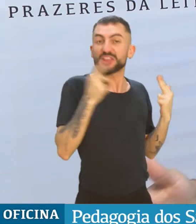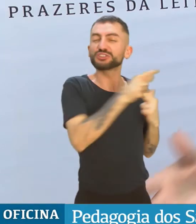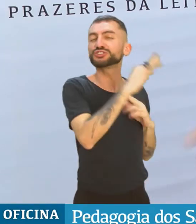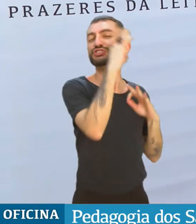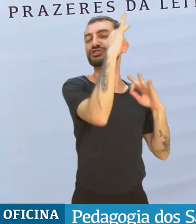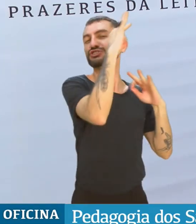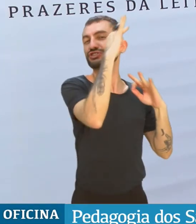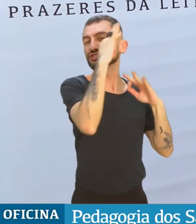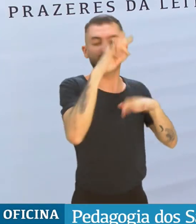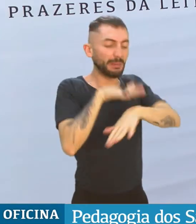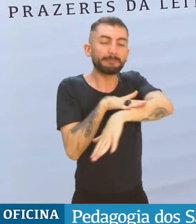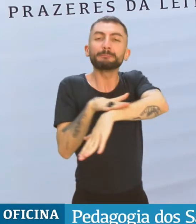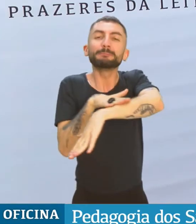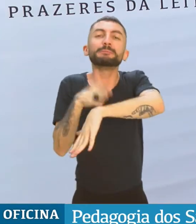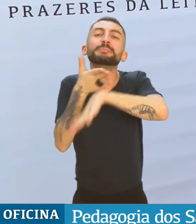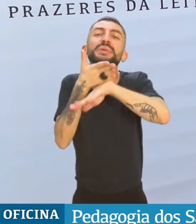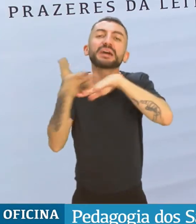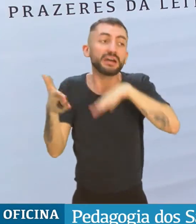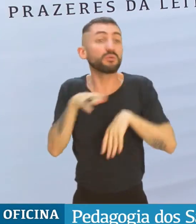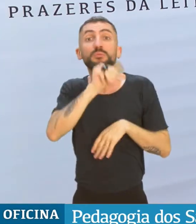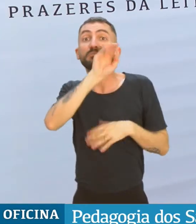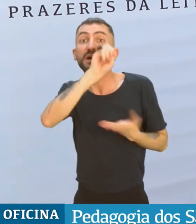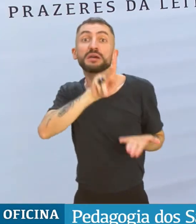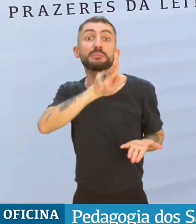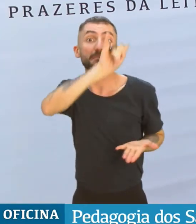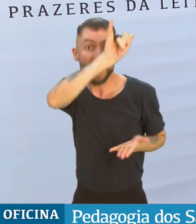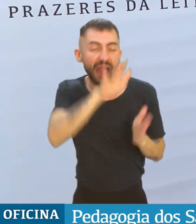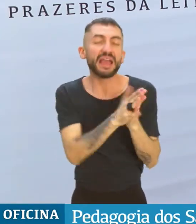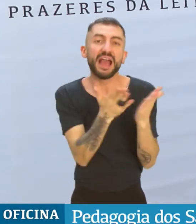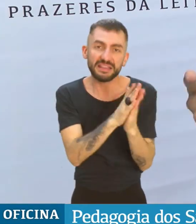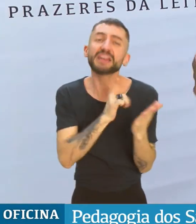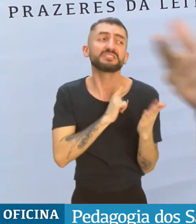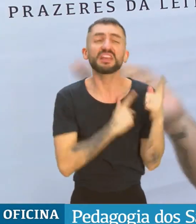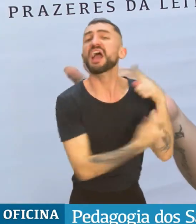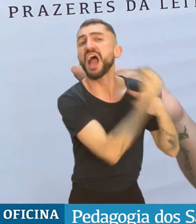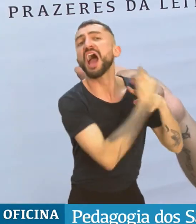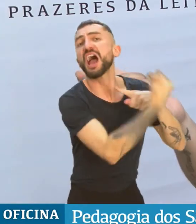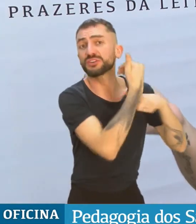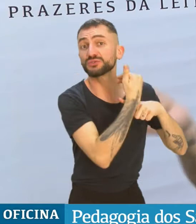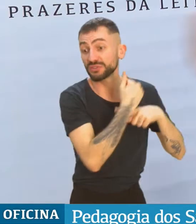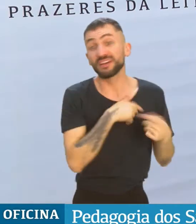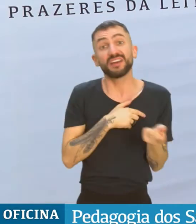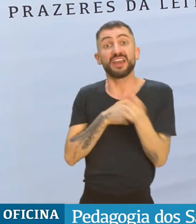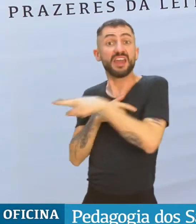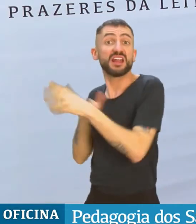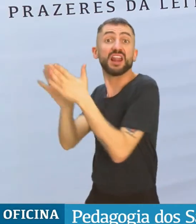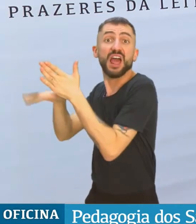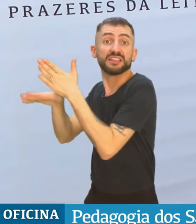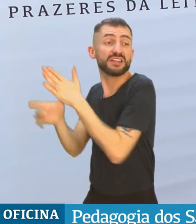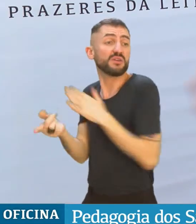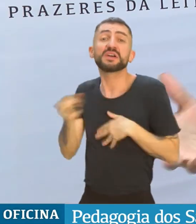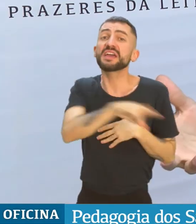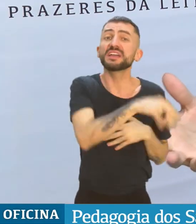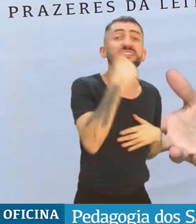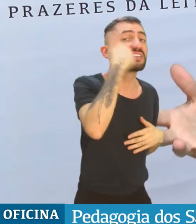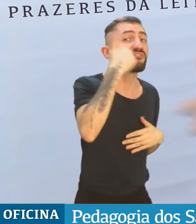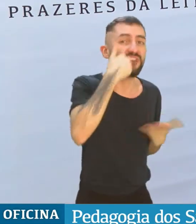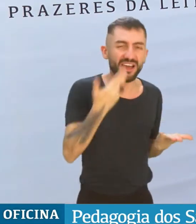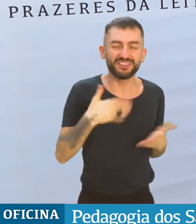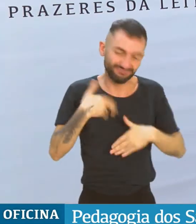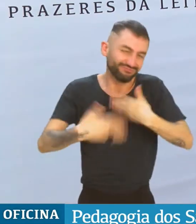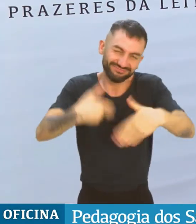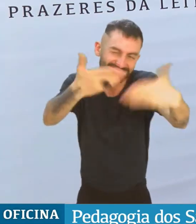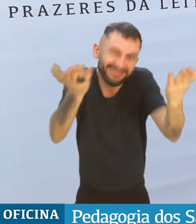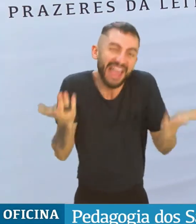teve inverno. Tinha pai, mãe, caderno e fada madrinha. Vitor virou ladrão, Hugo salafrário. E por aí vai.